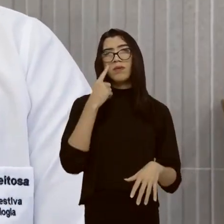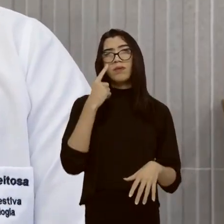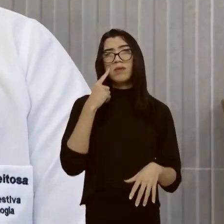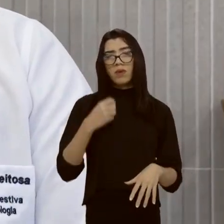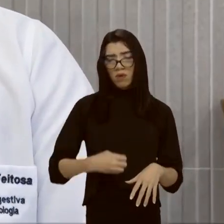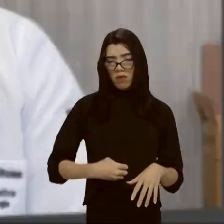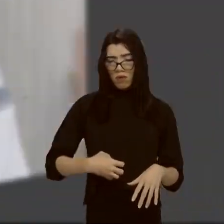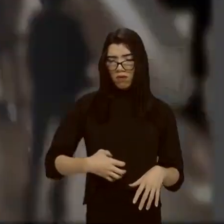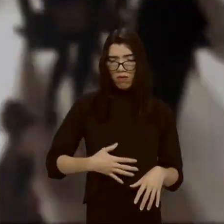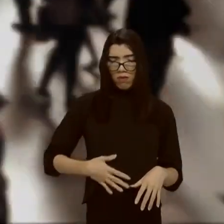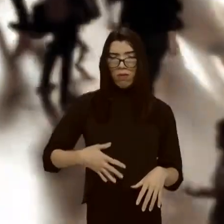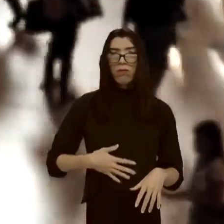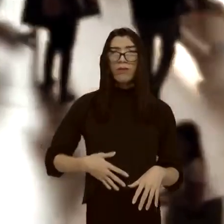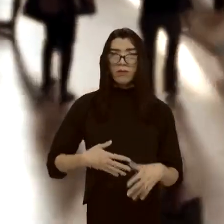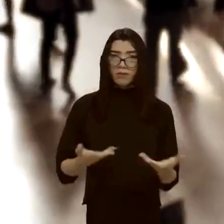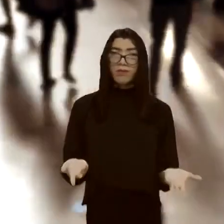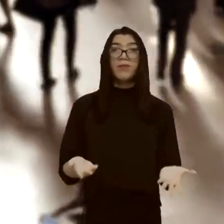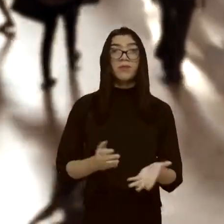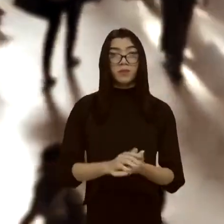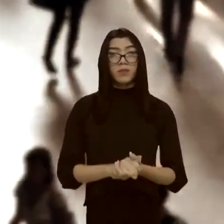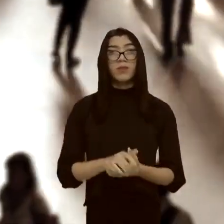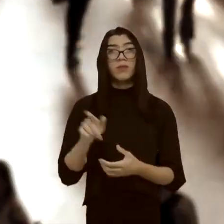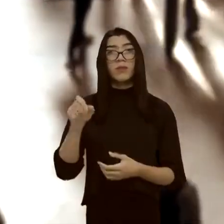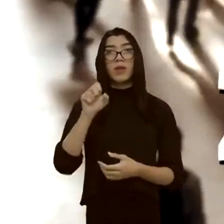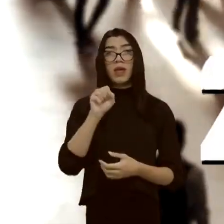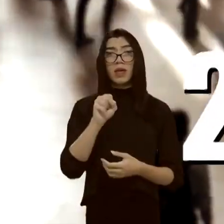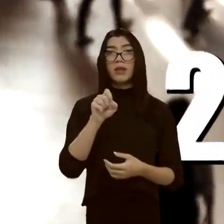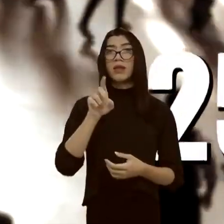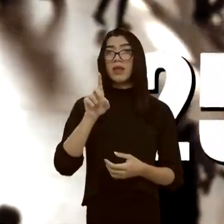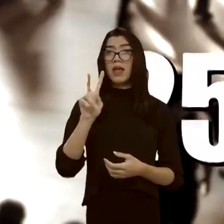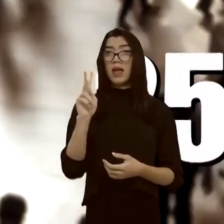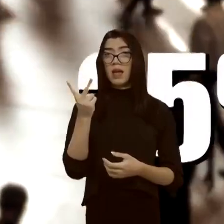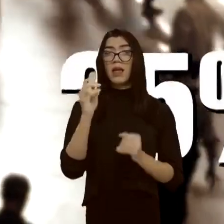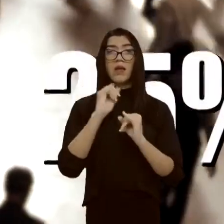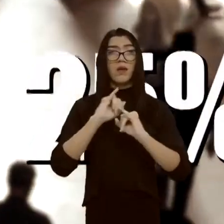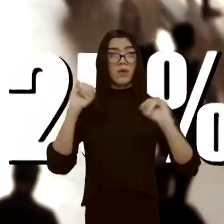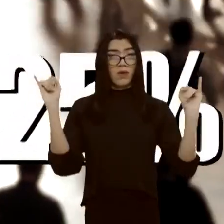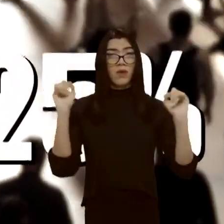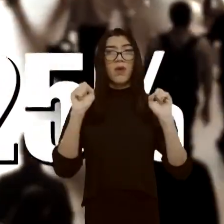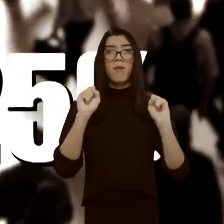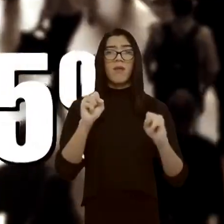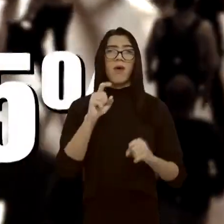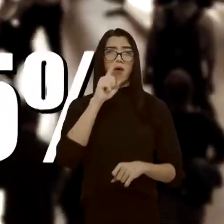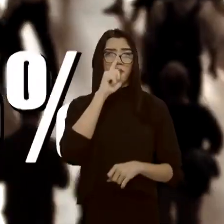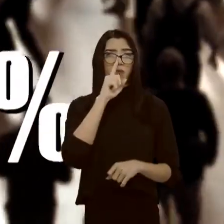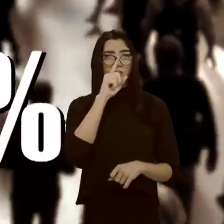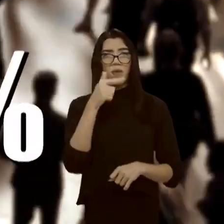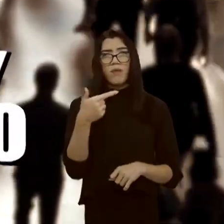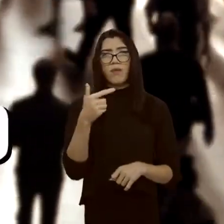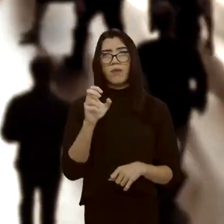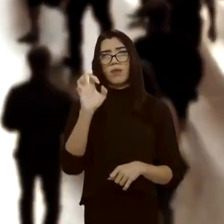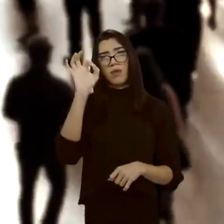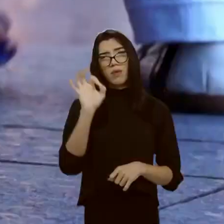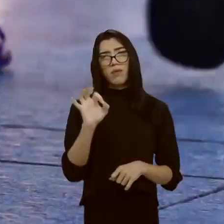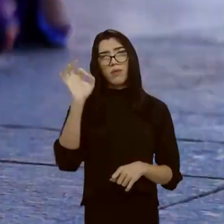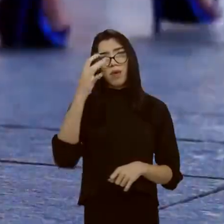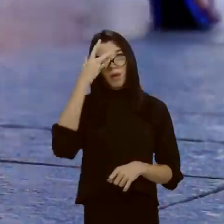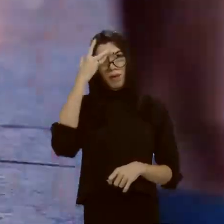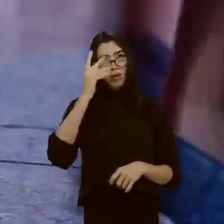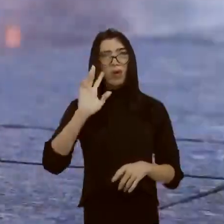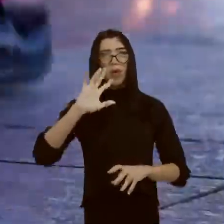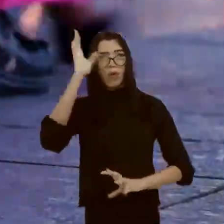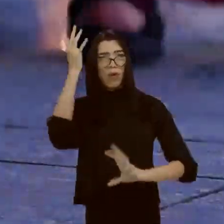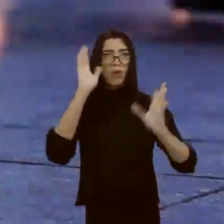bola na parede abdominal. Segundo a SBH, este problema atinge até 25% da população adulta do país.